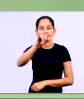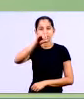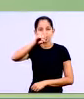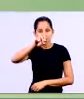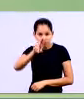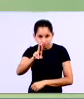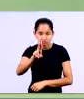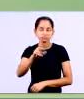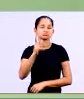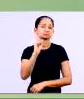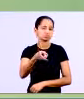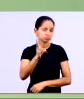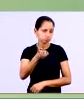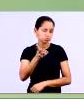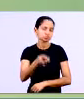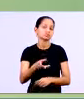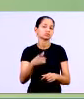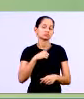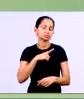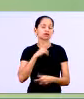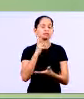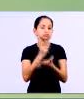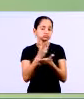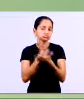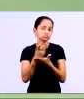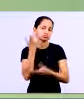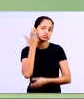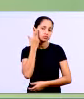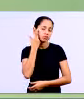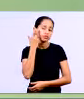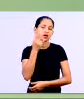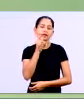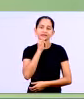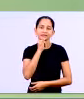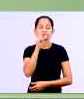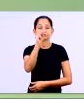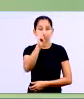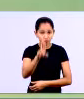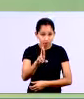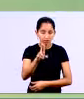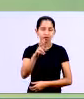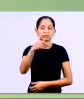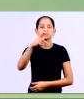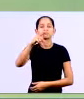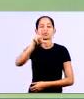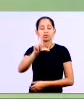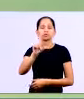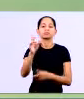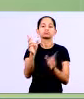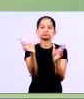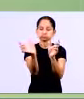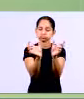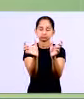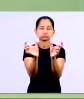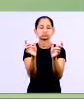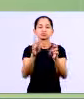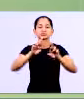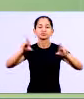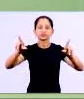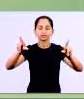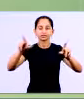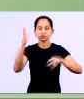continuam acentuadas. Não tem mesmo acento no singular, e nem vem. Quando é monossílabo, aqui no caso aqui não